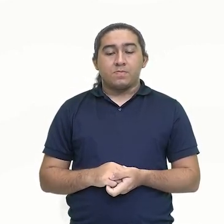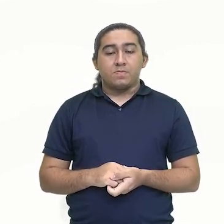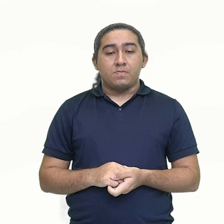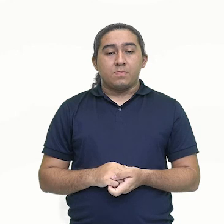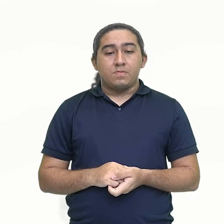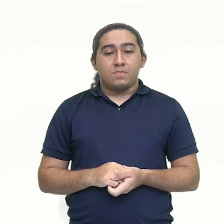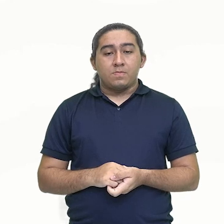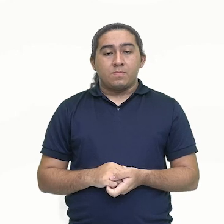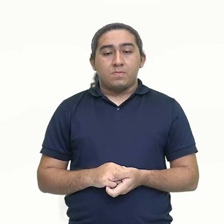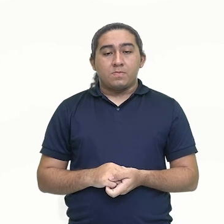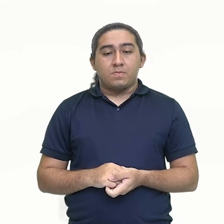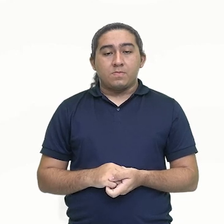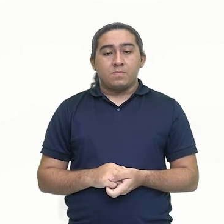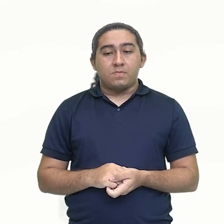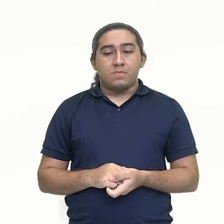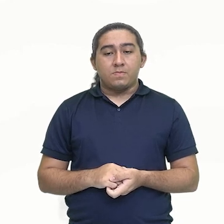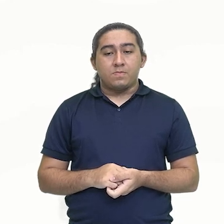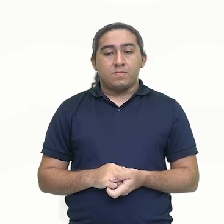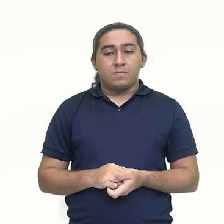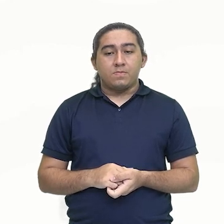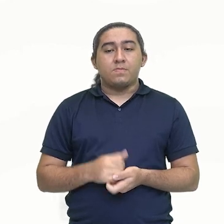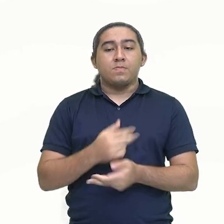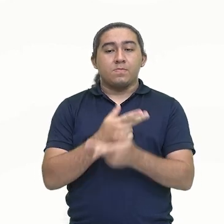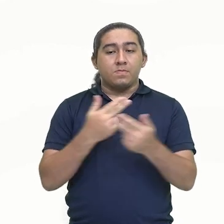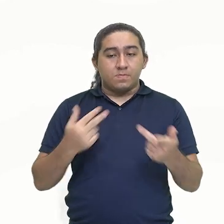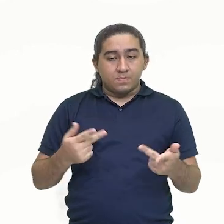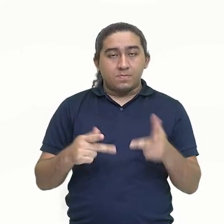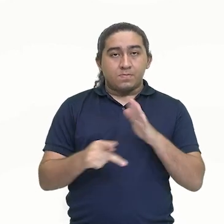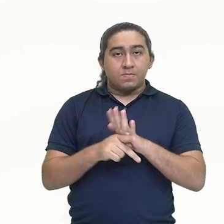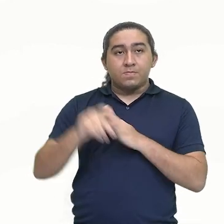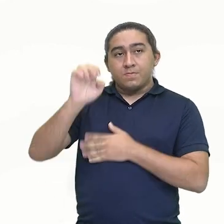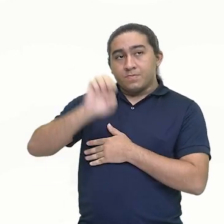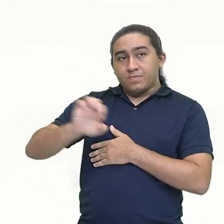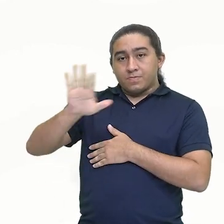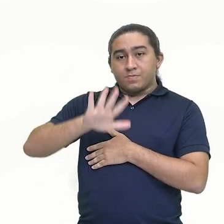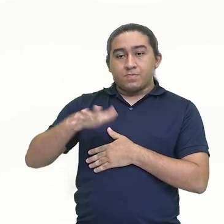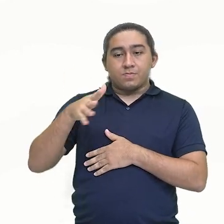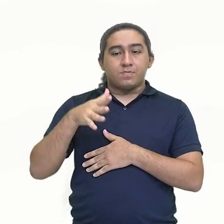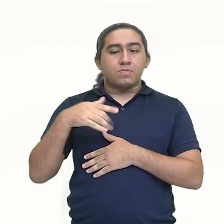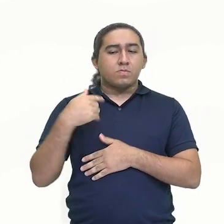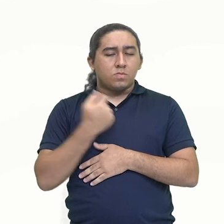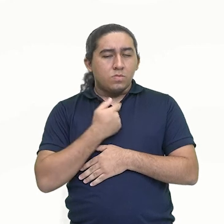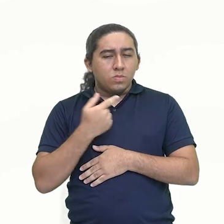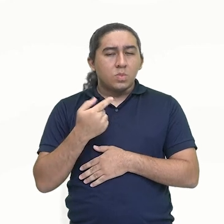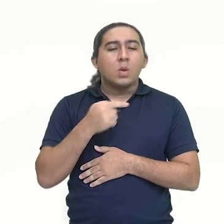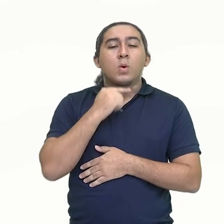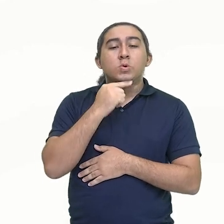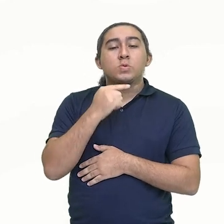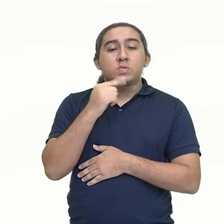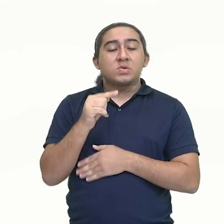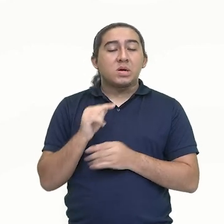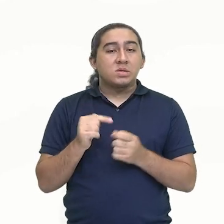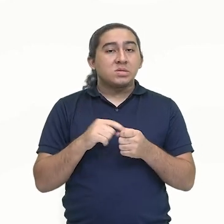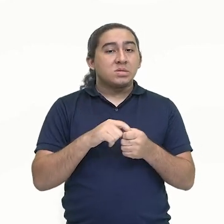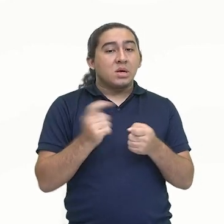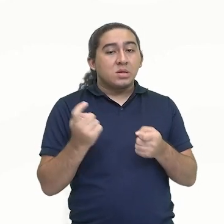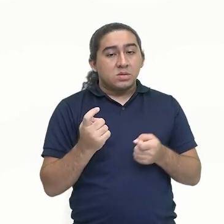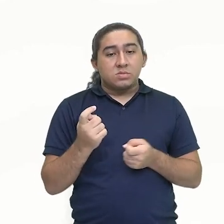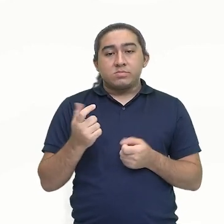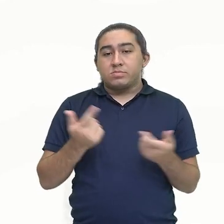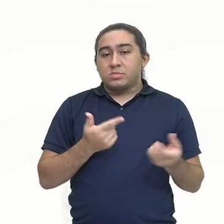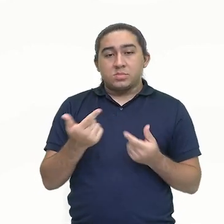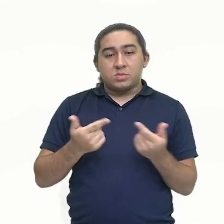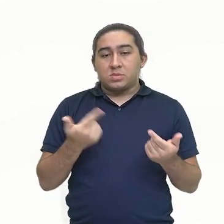do continente europeu dando entrada ali. Não, a gente não observa tanto esse de saída, né, no